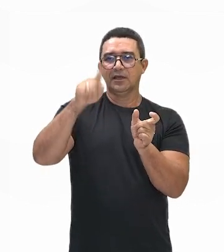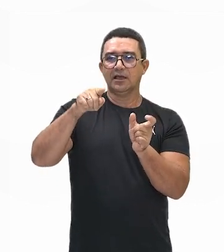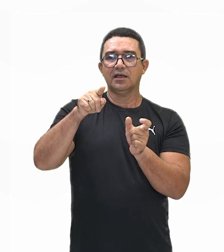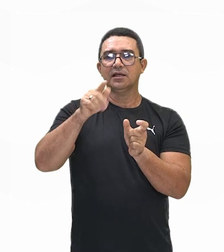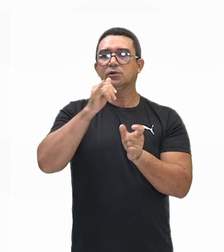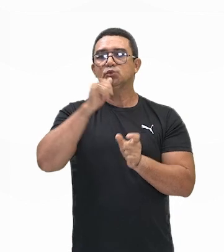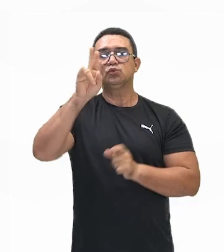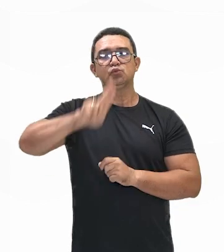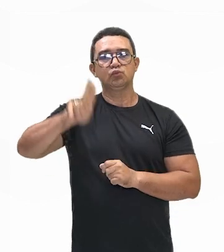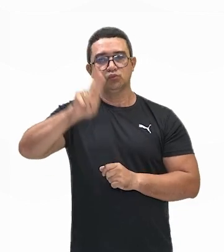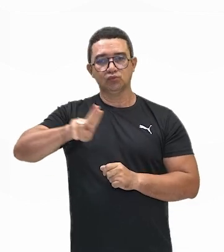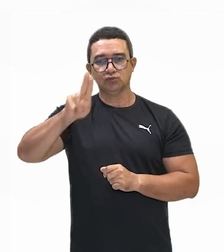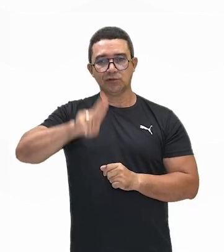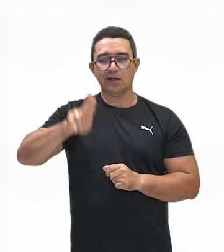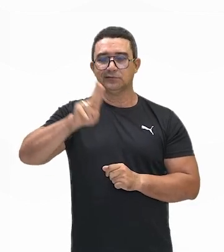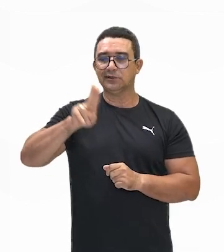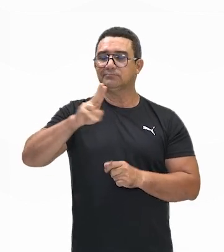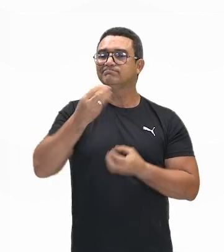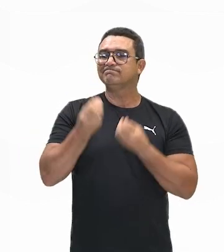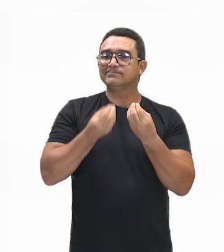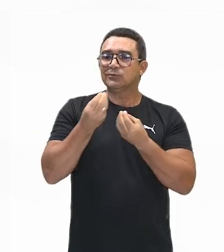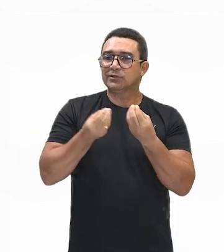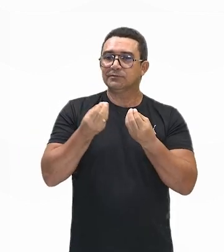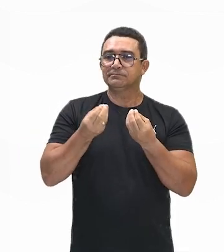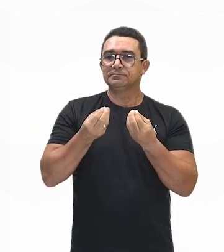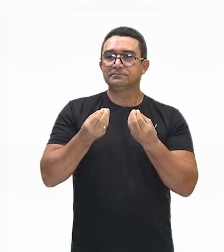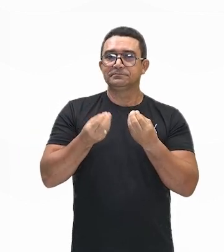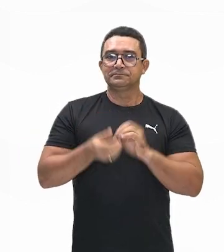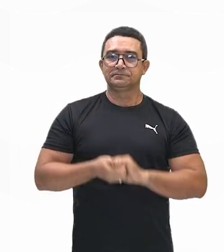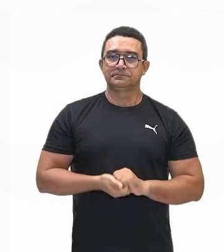abreviações são usadas para fluir